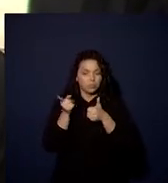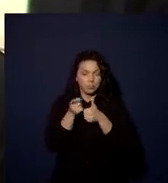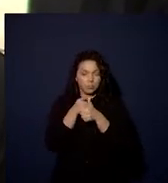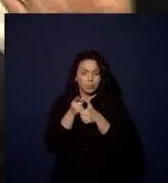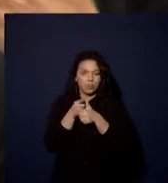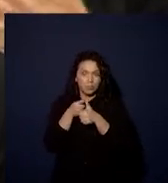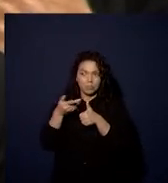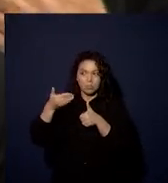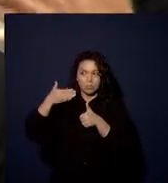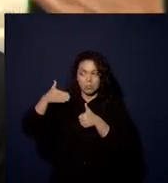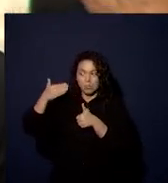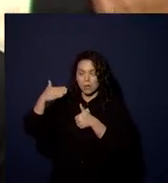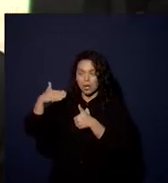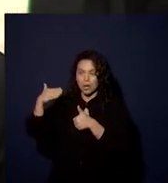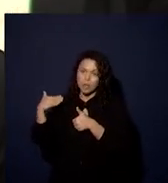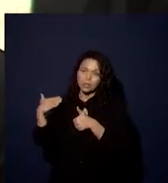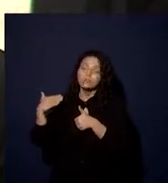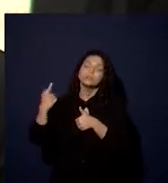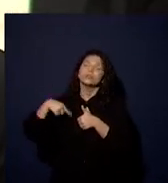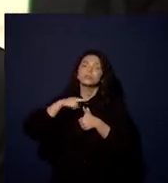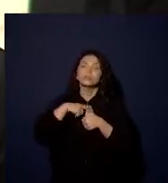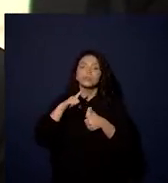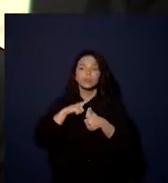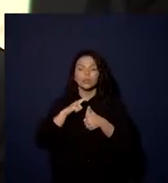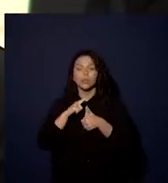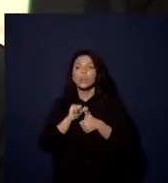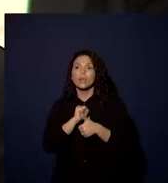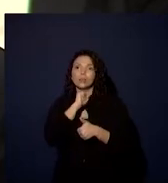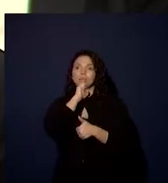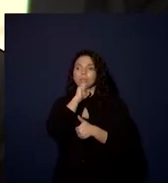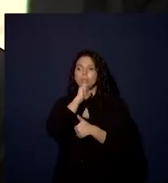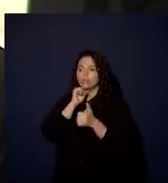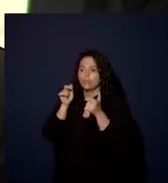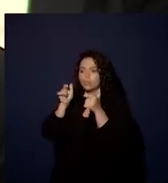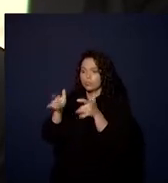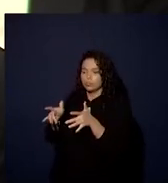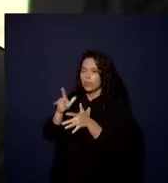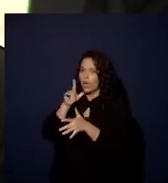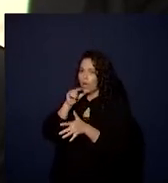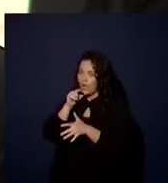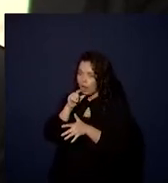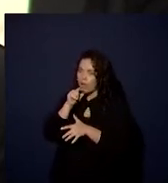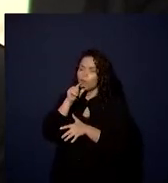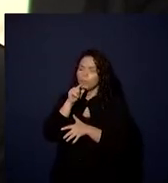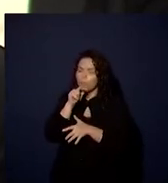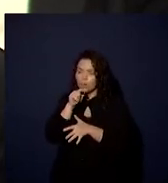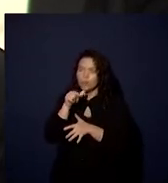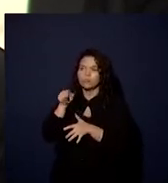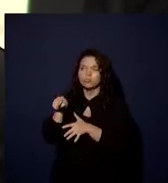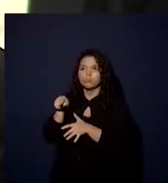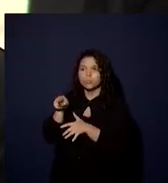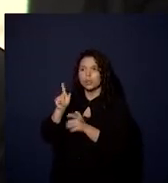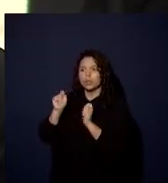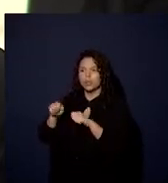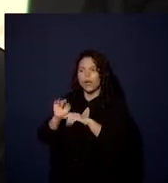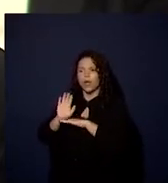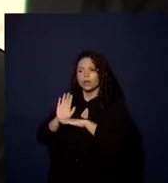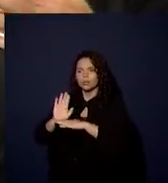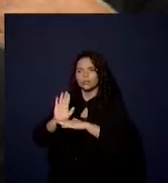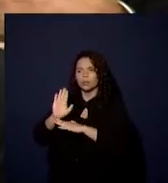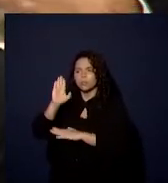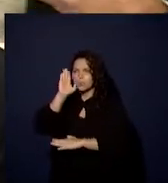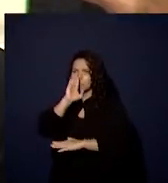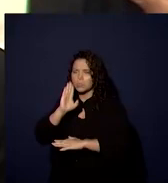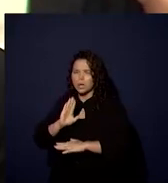né no passado nós tínhamos reservatórios de hidrelétricas que eram capazes de suprir o Brasil